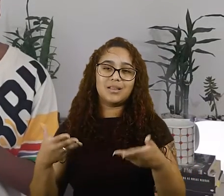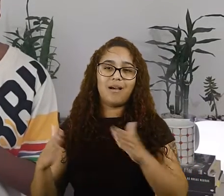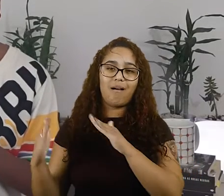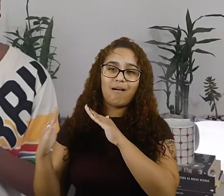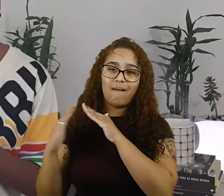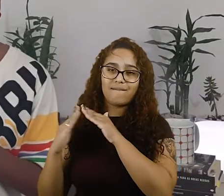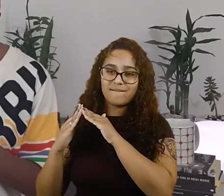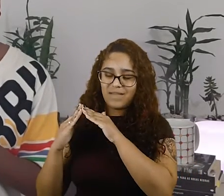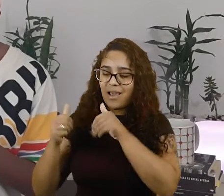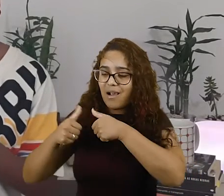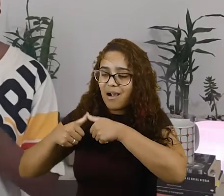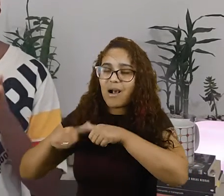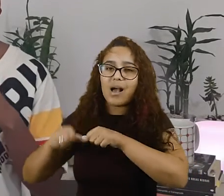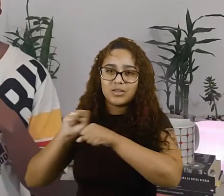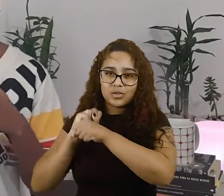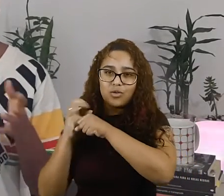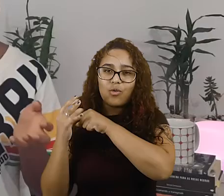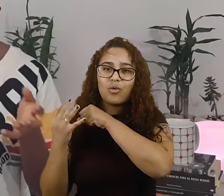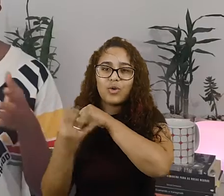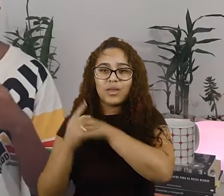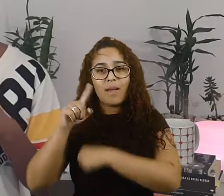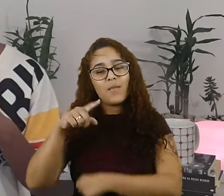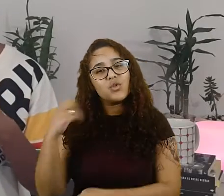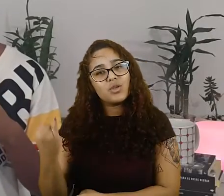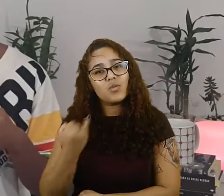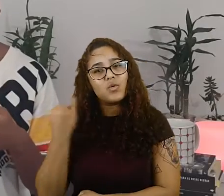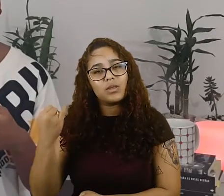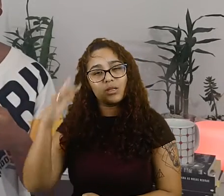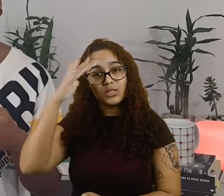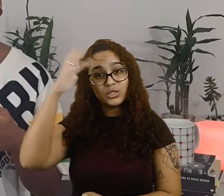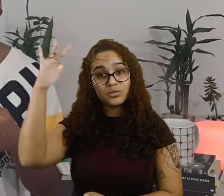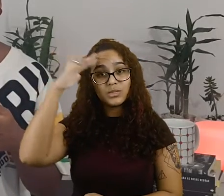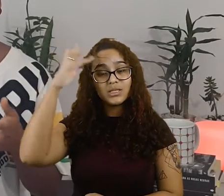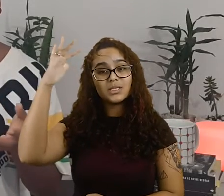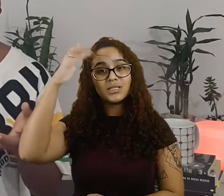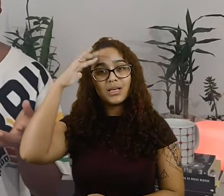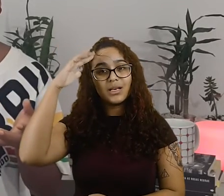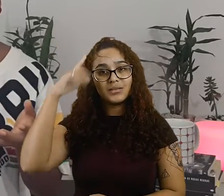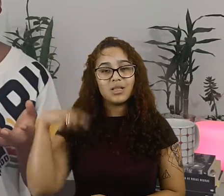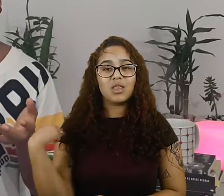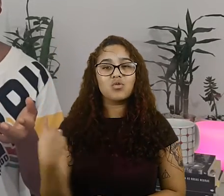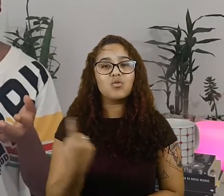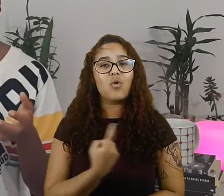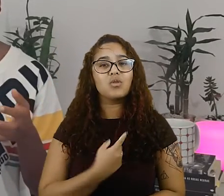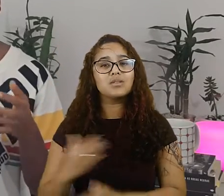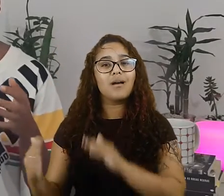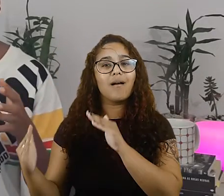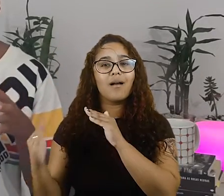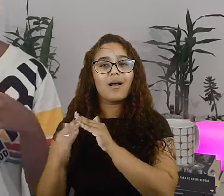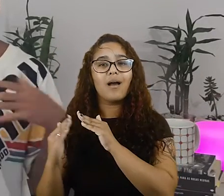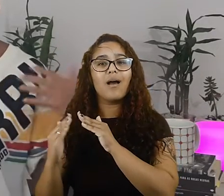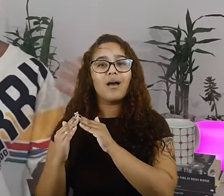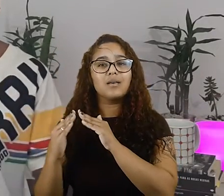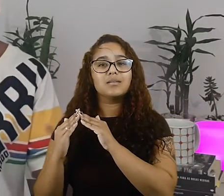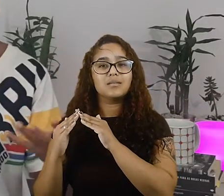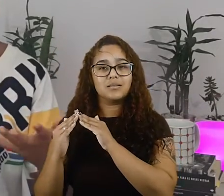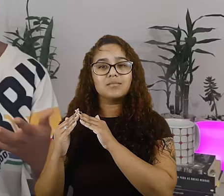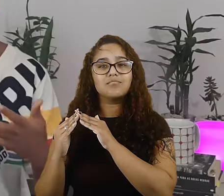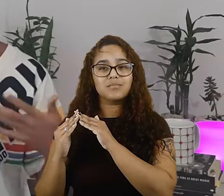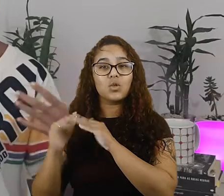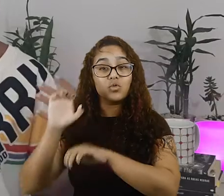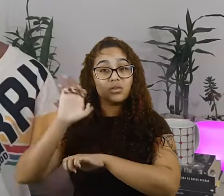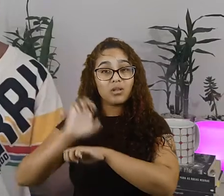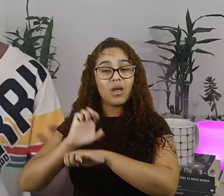E nesse momento que a gente está confinadas, né, nas nossas próprias casas, é muito importante que a gente pense também nessa nossa